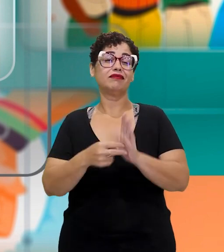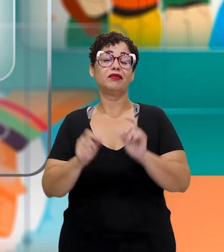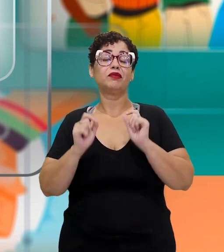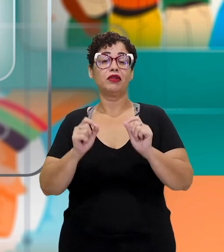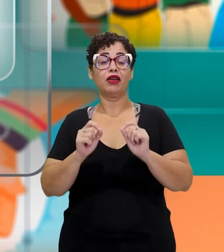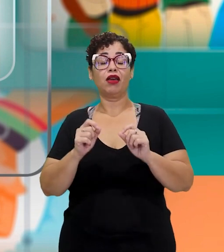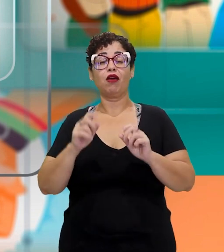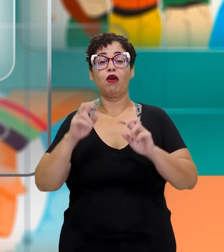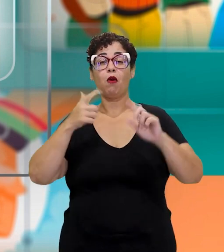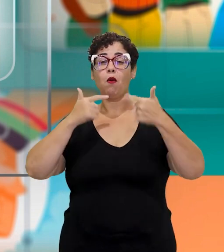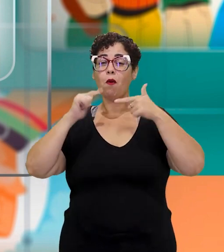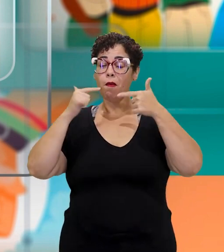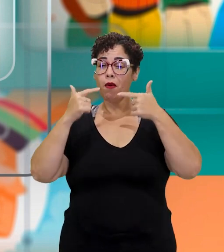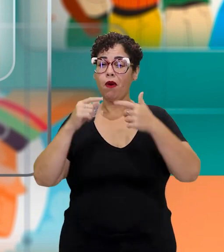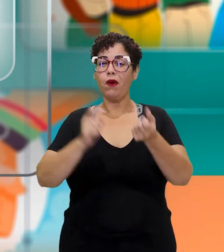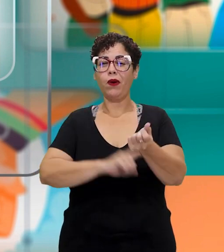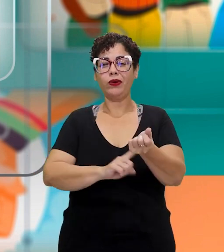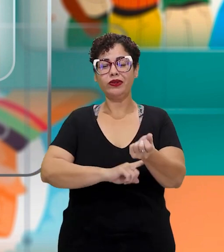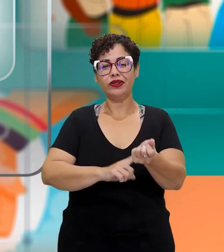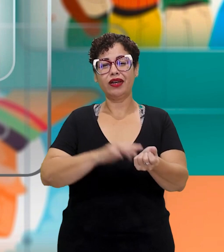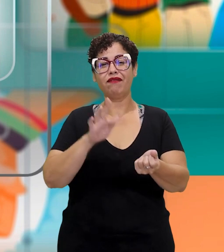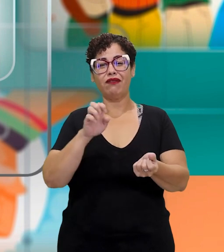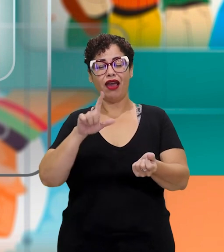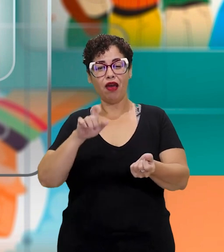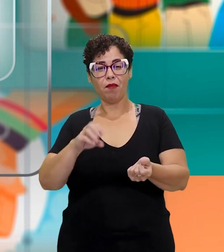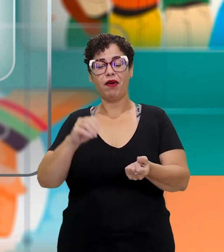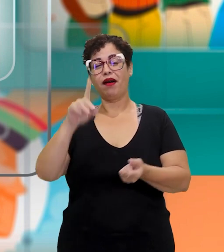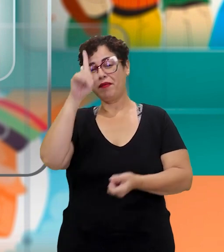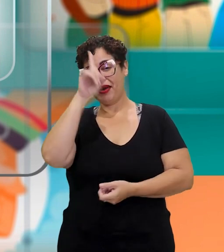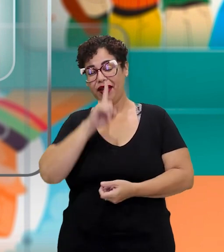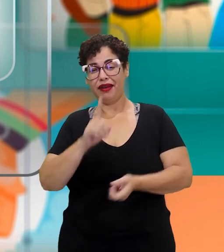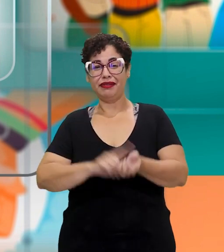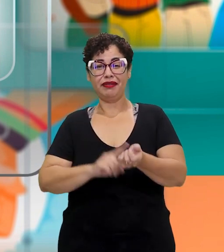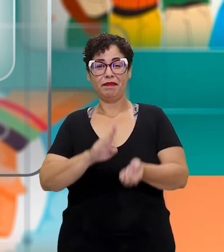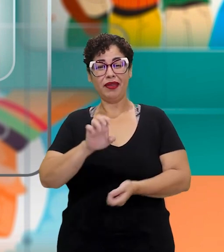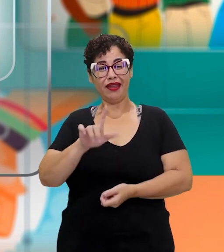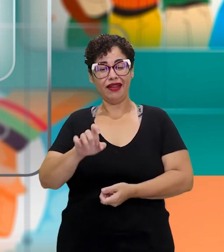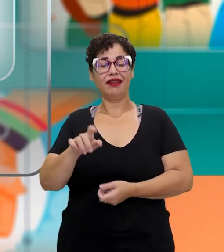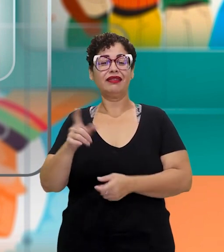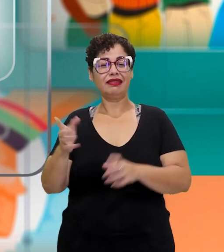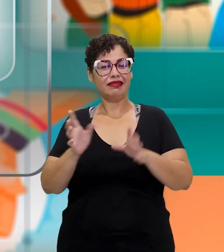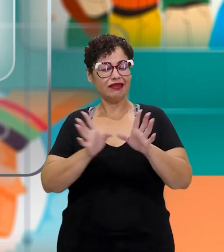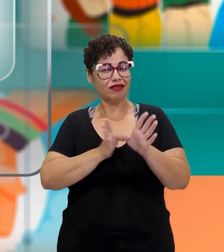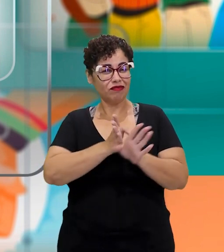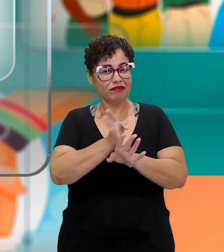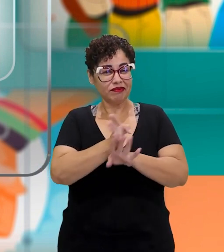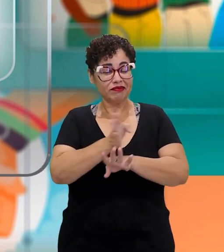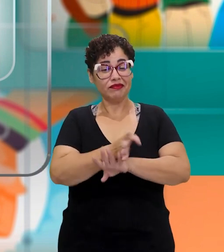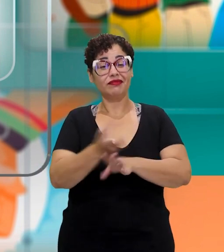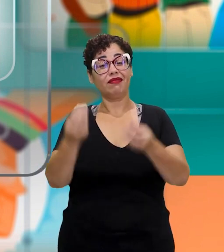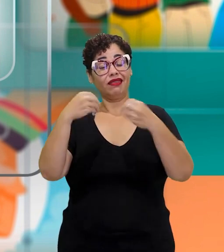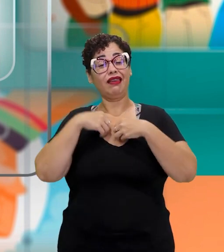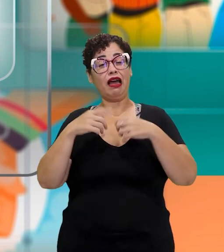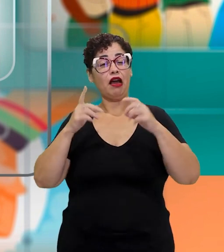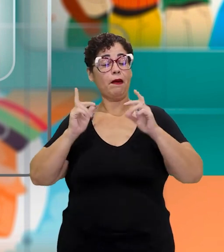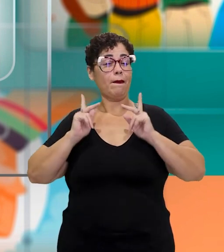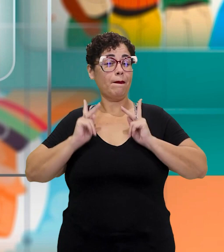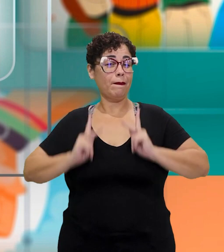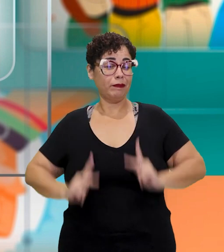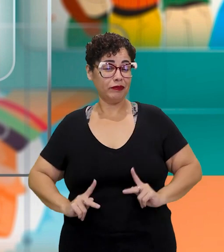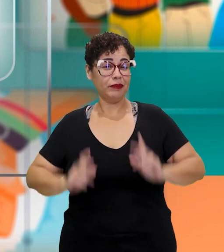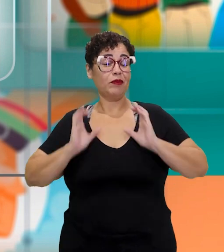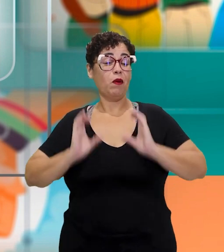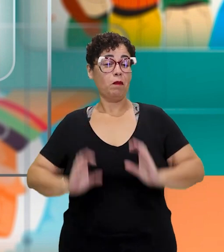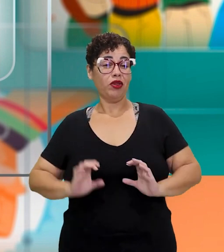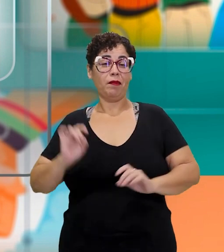que os humores do corpo, sangue, fleuma, bile amarela e bile negra, influenciavam a personalidade e